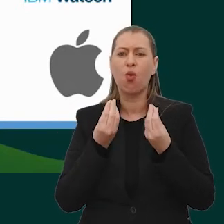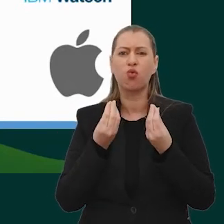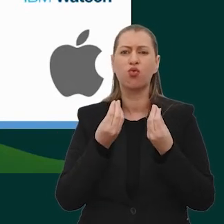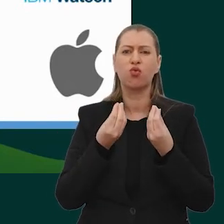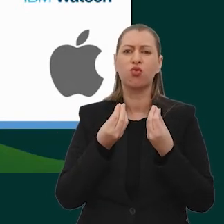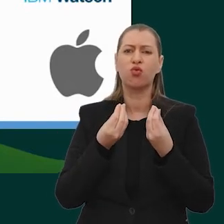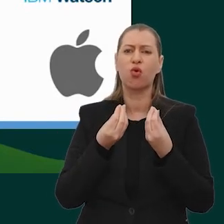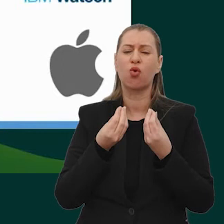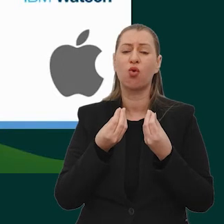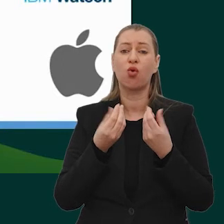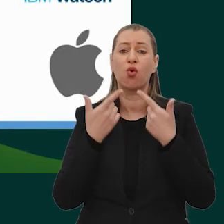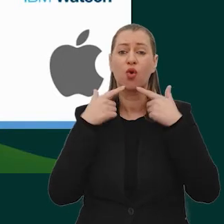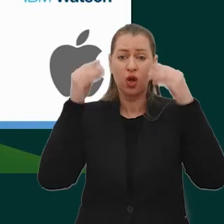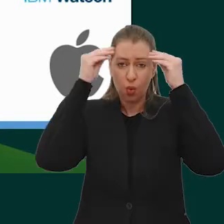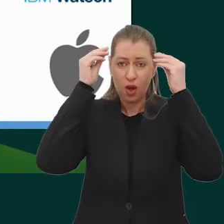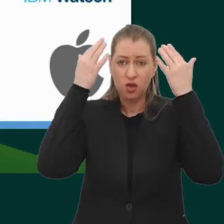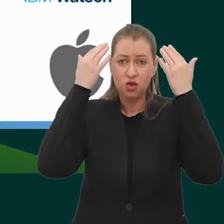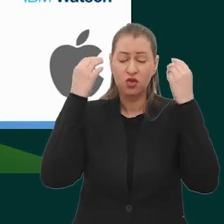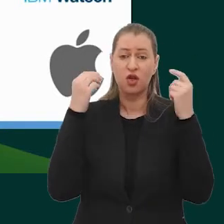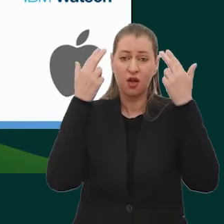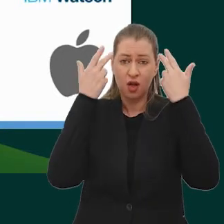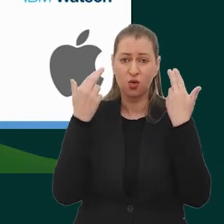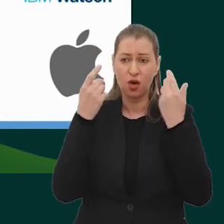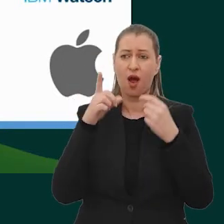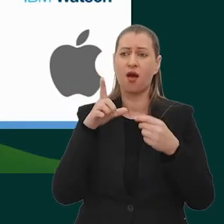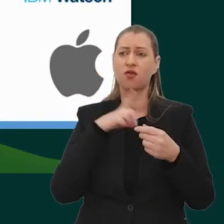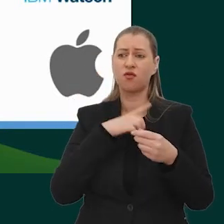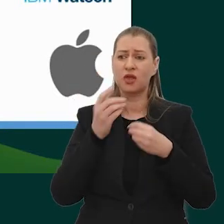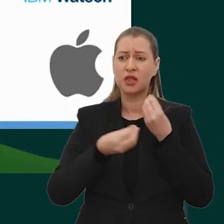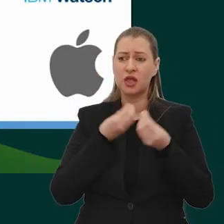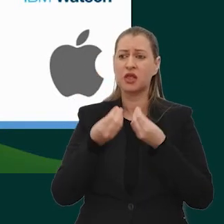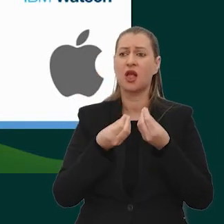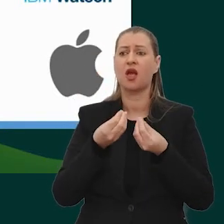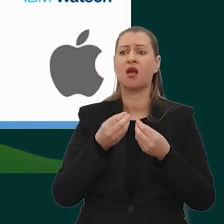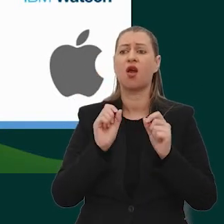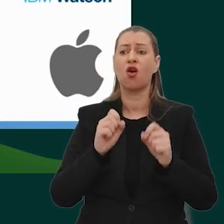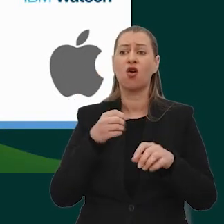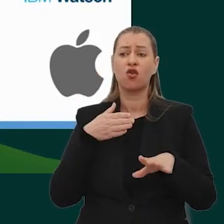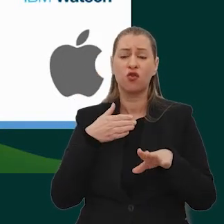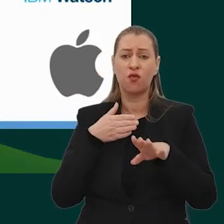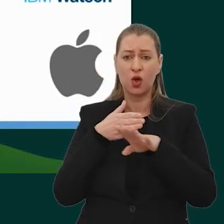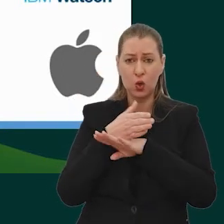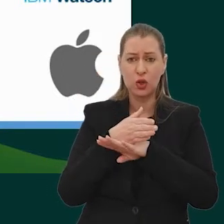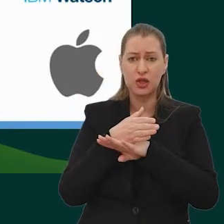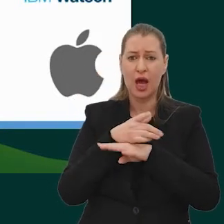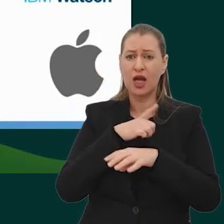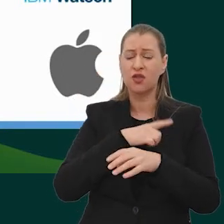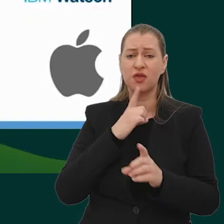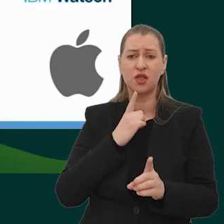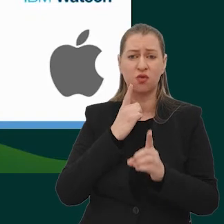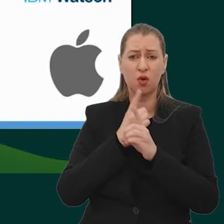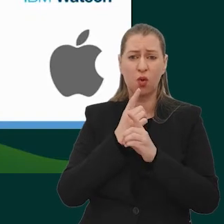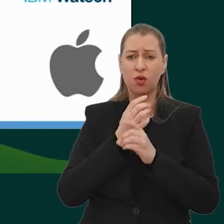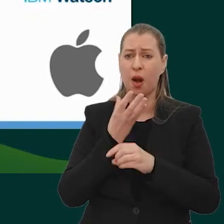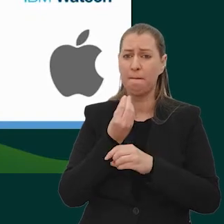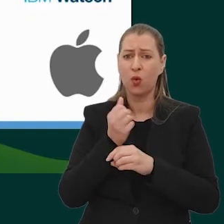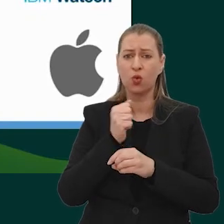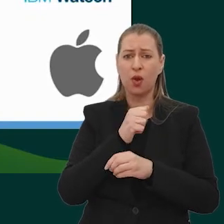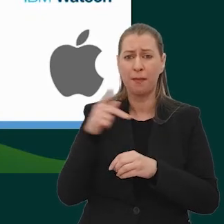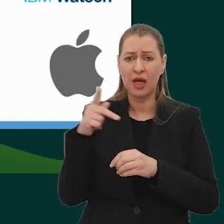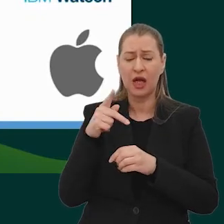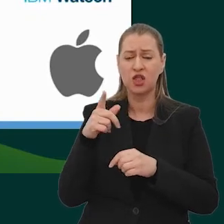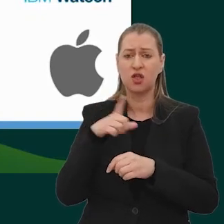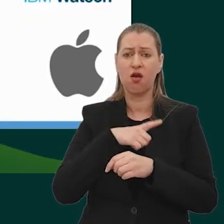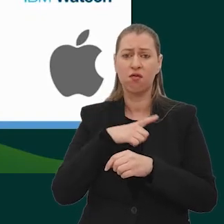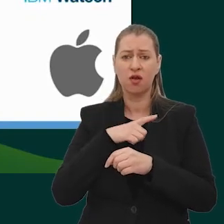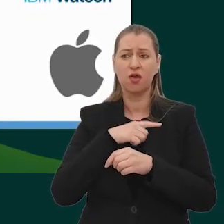vezes nem percebem. Chatbots, vocês também já estão acostumados com entrar no site, tem um chatbot. Chatbot ele já traz uma